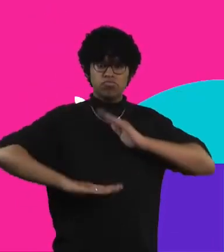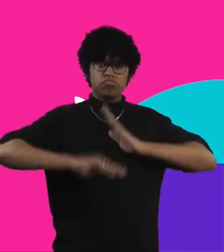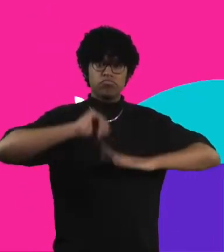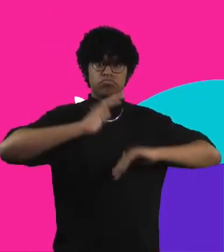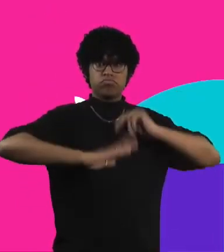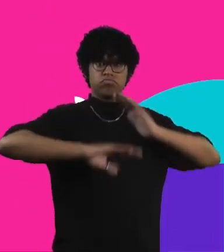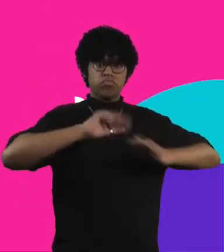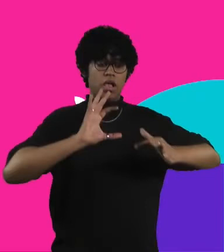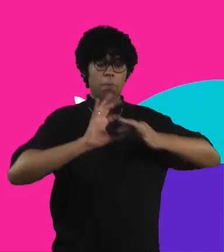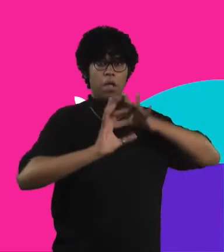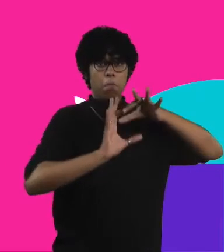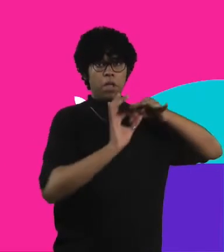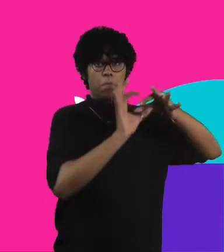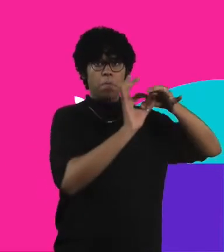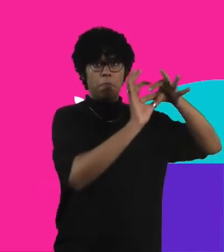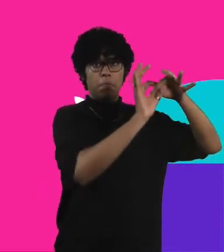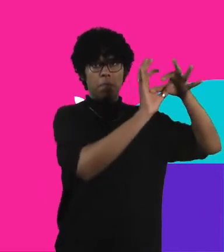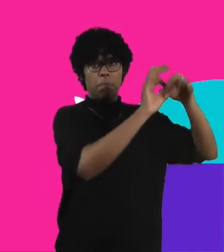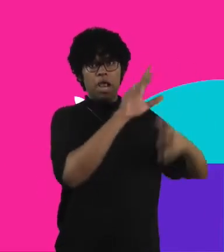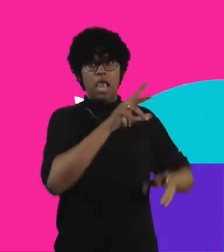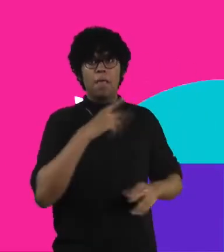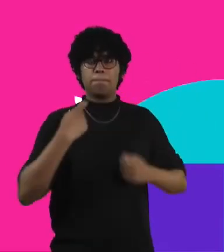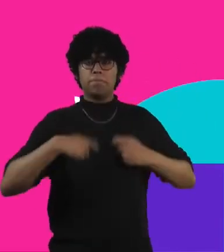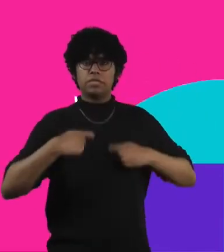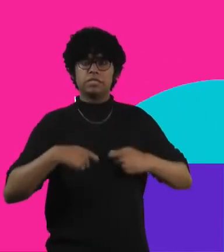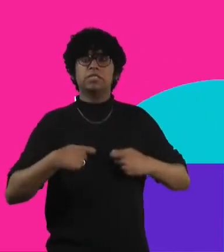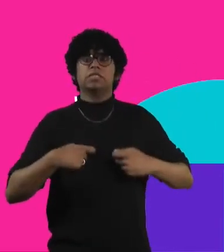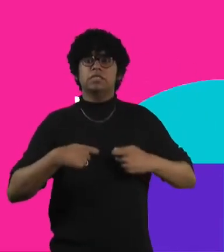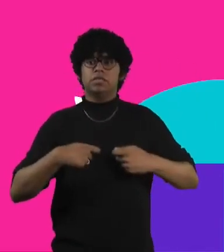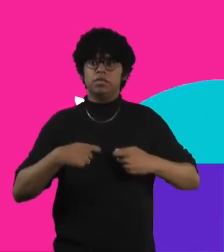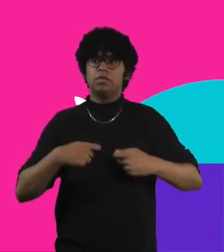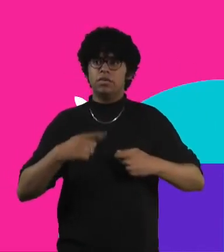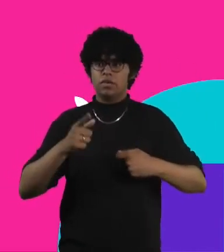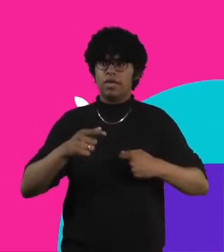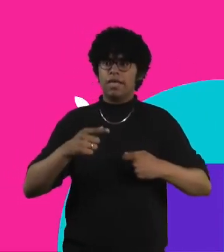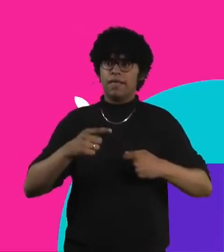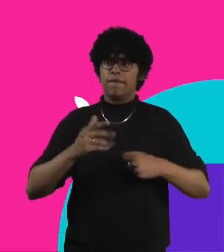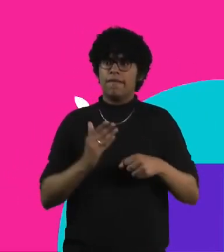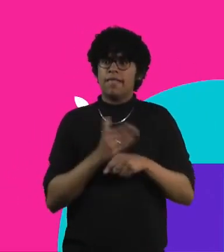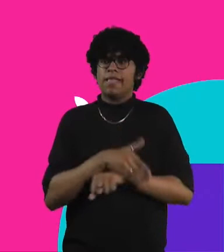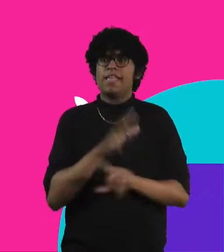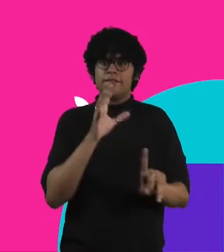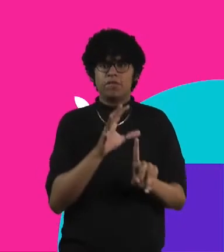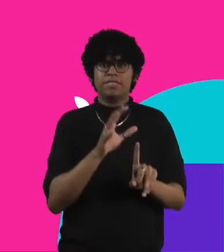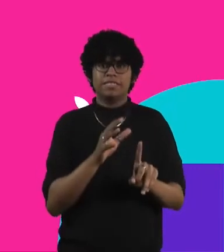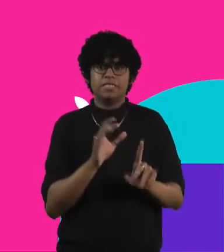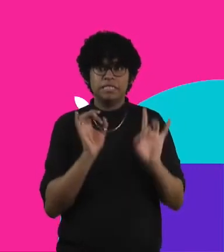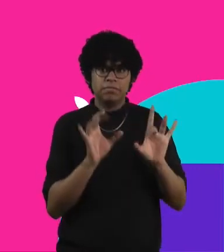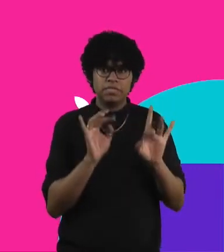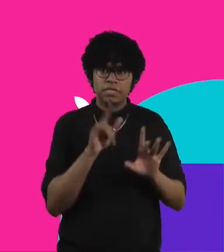lógica que começa com os recursos necessários para realizar intervenções específicas em um